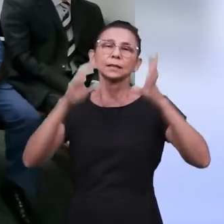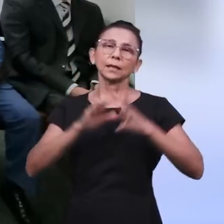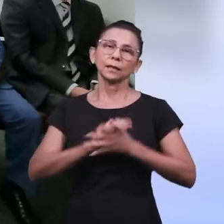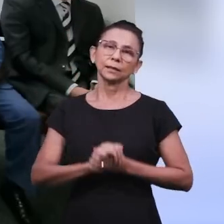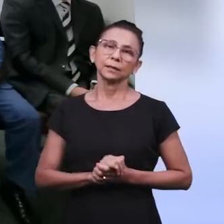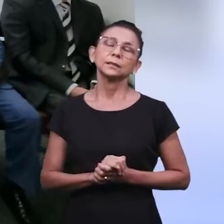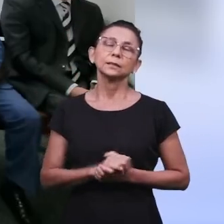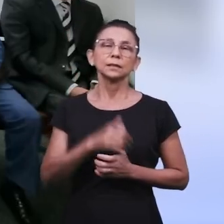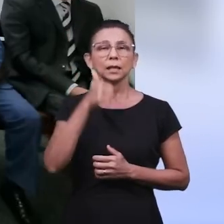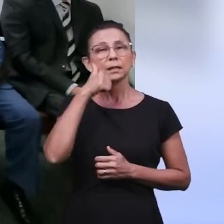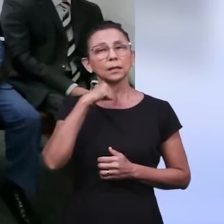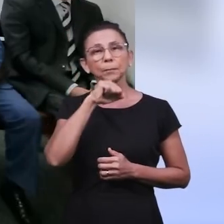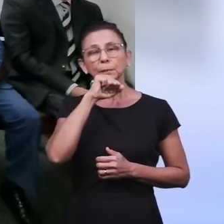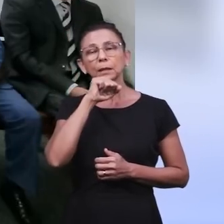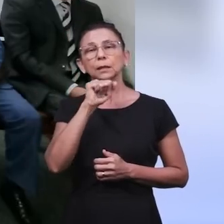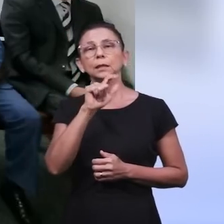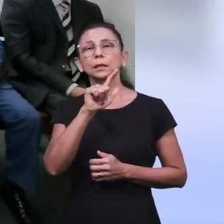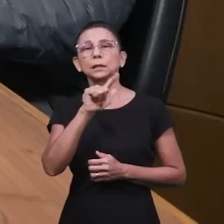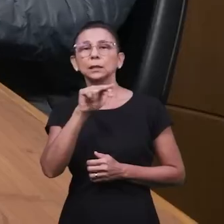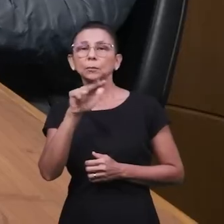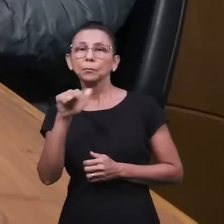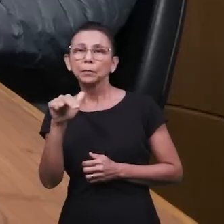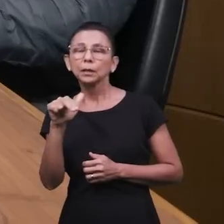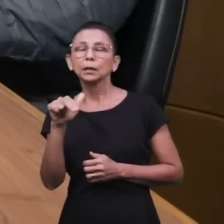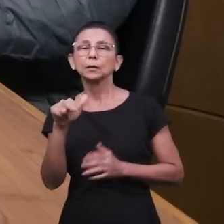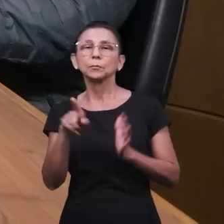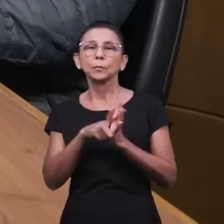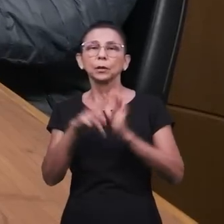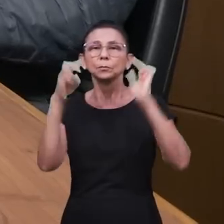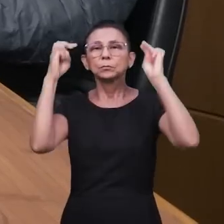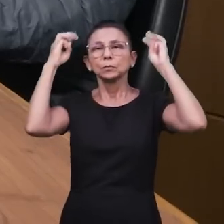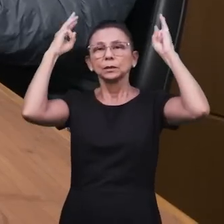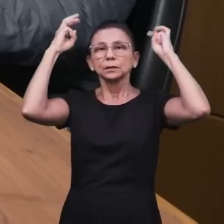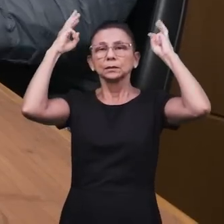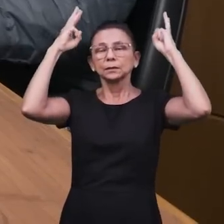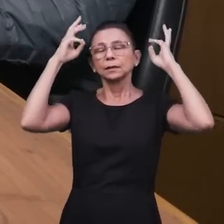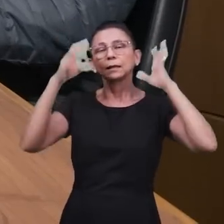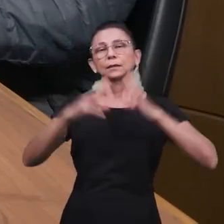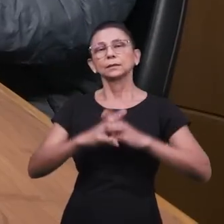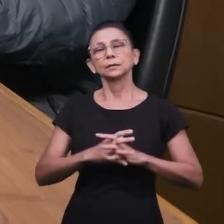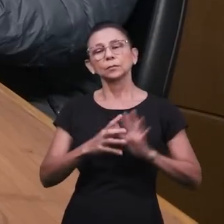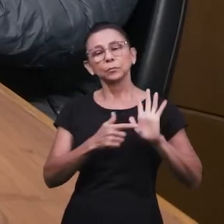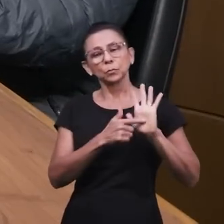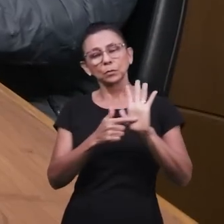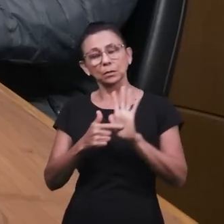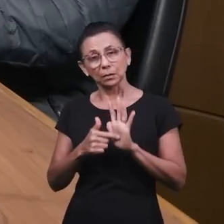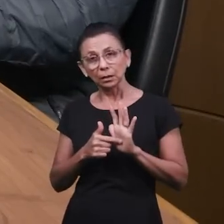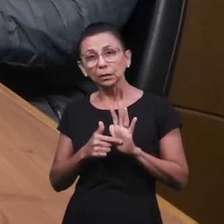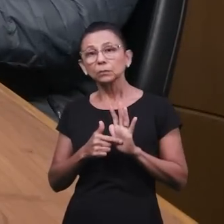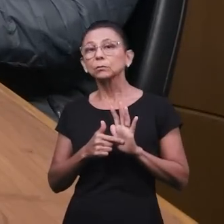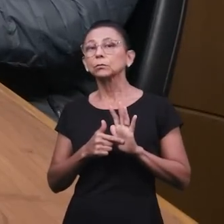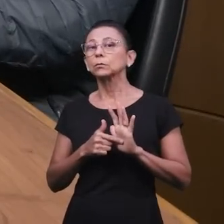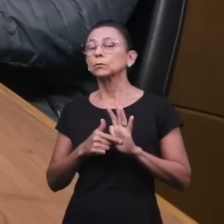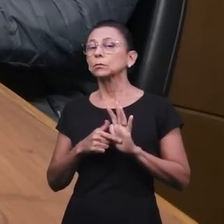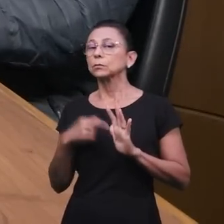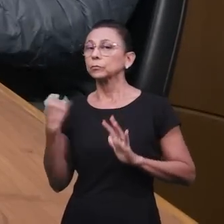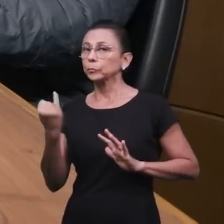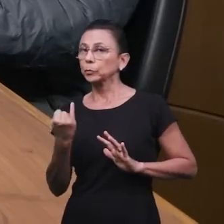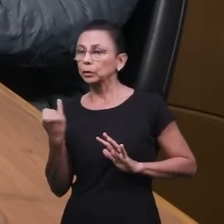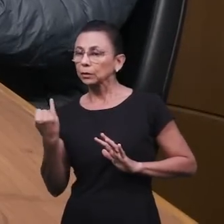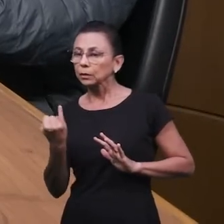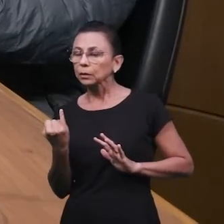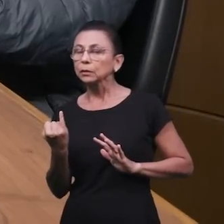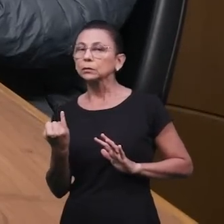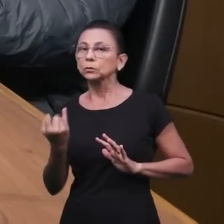nascimento dele, a participação da mãe de Moisés, da irmã, tudo no sentido, trazendo para a igreja a importância de nós